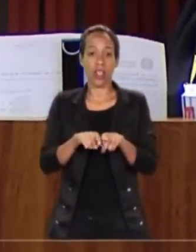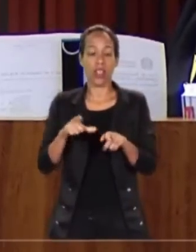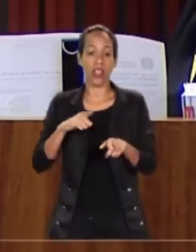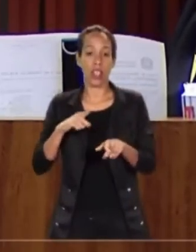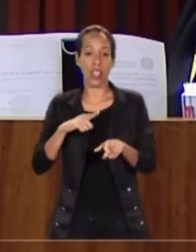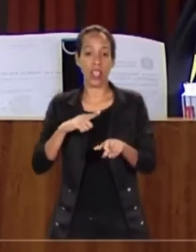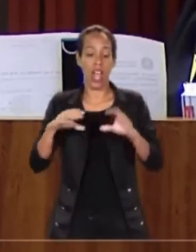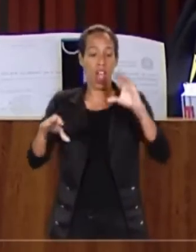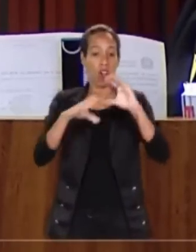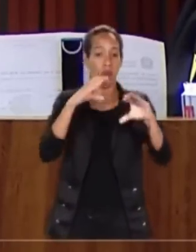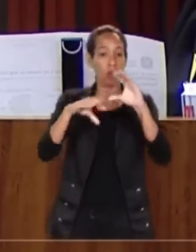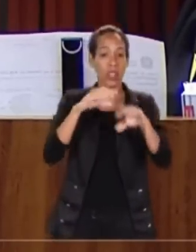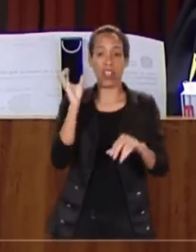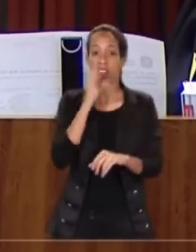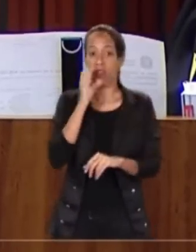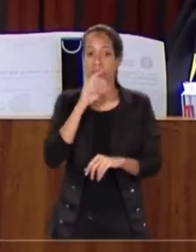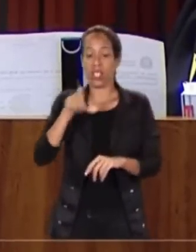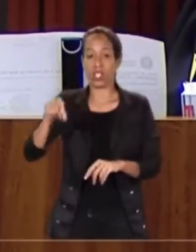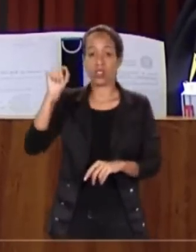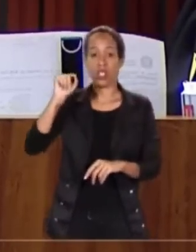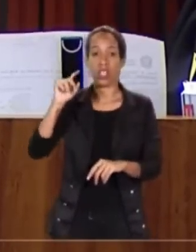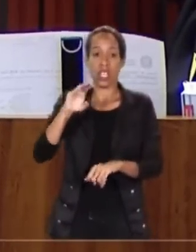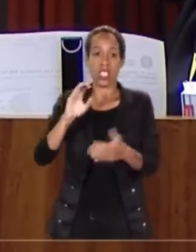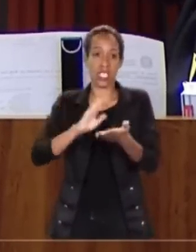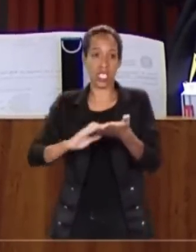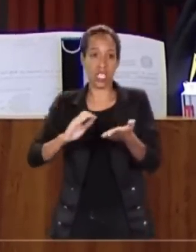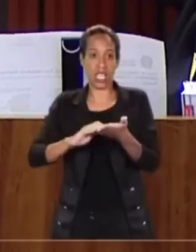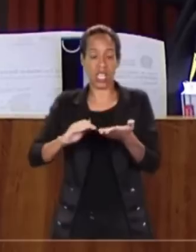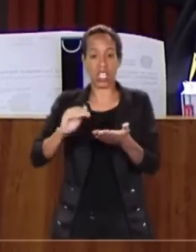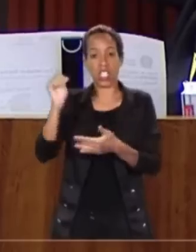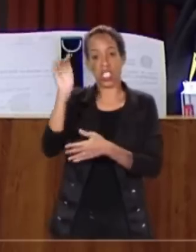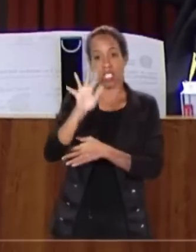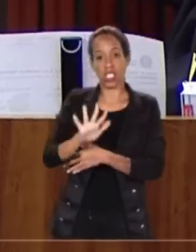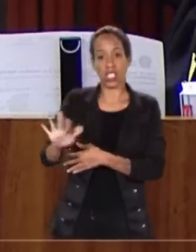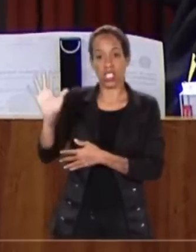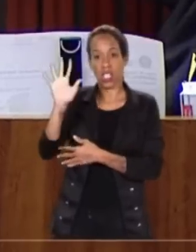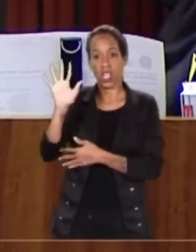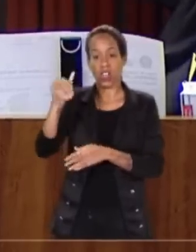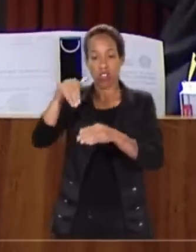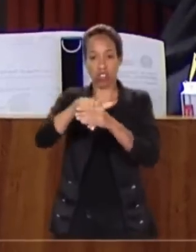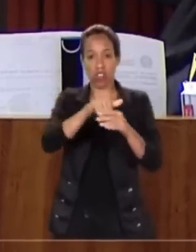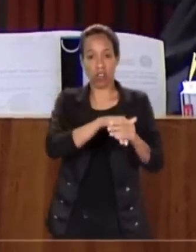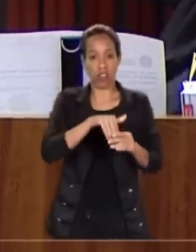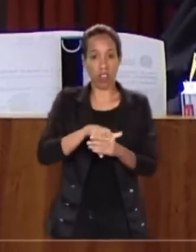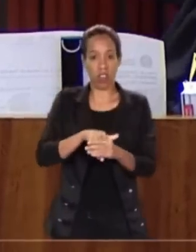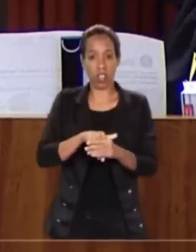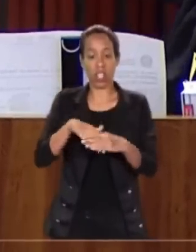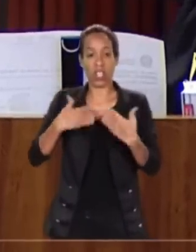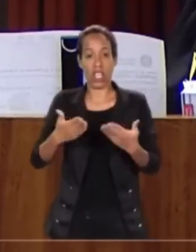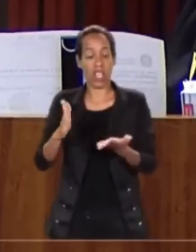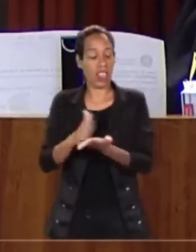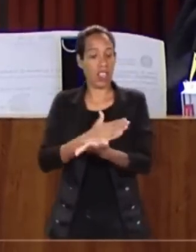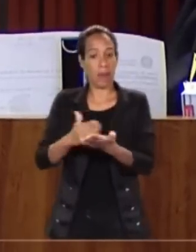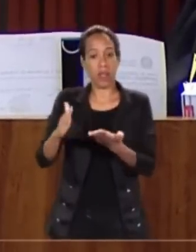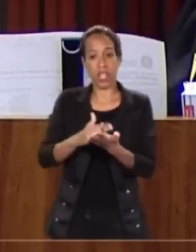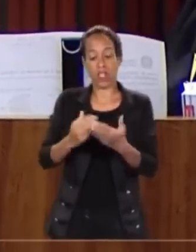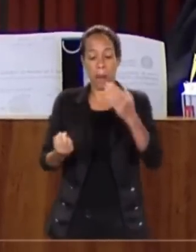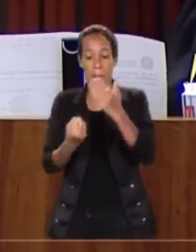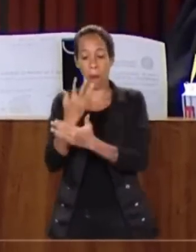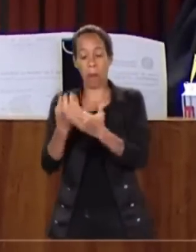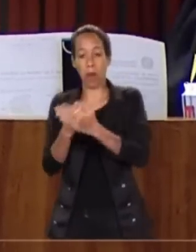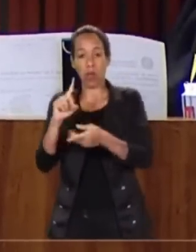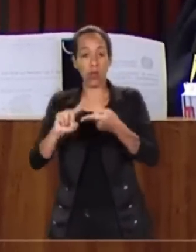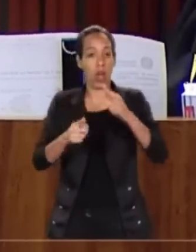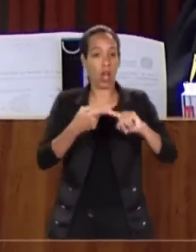determinando a comunicação imediata da decisão a secretaria da corregedoria geral eleitoral para quem independentemente de publicação